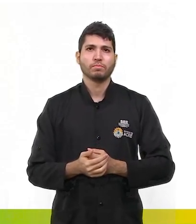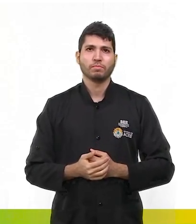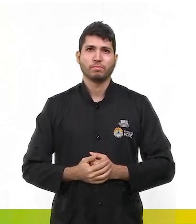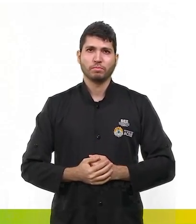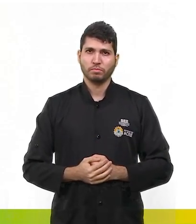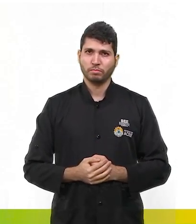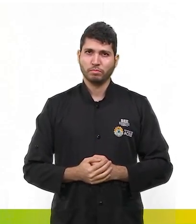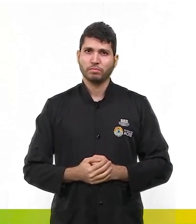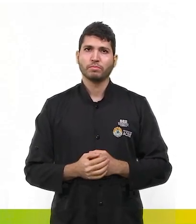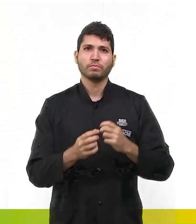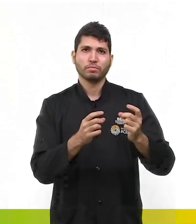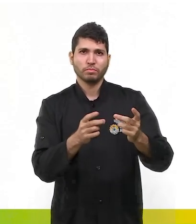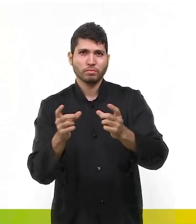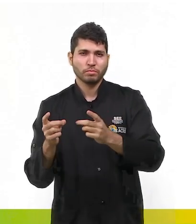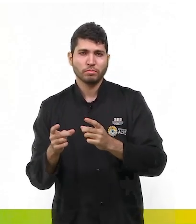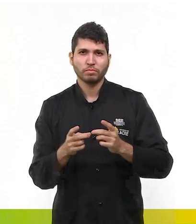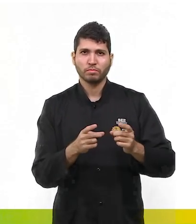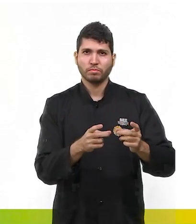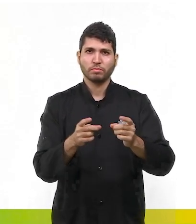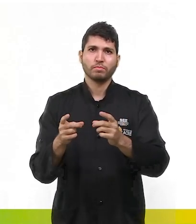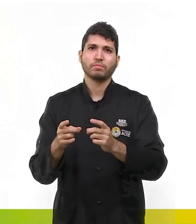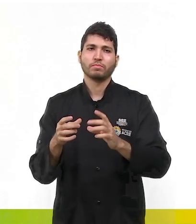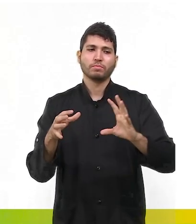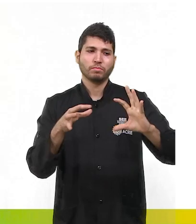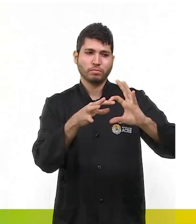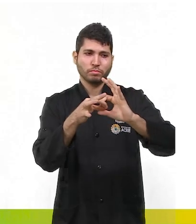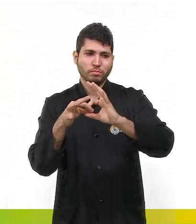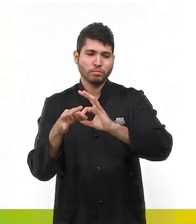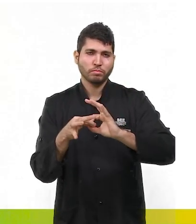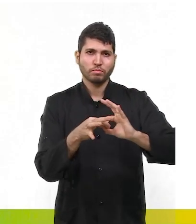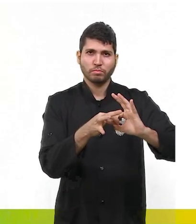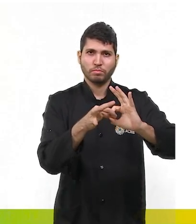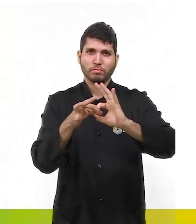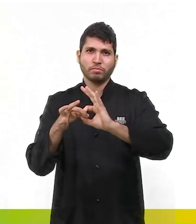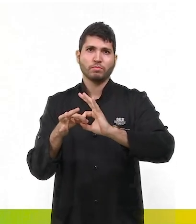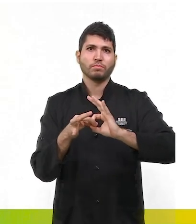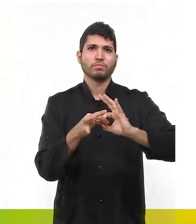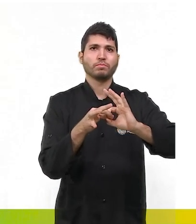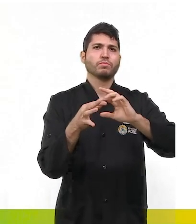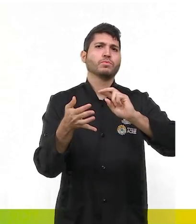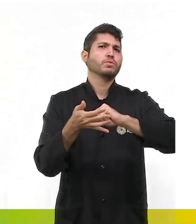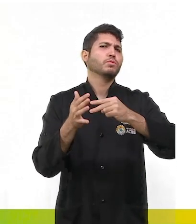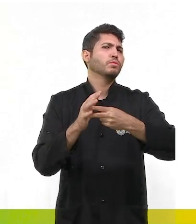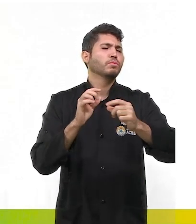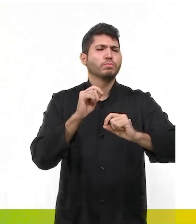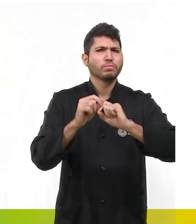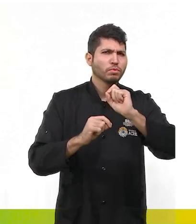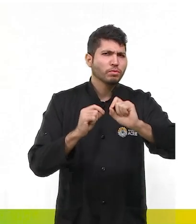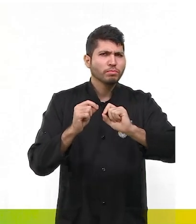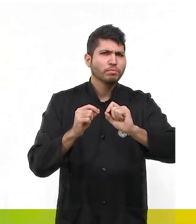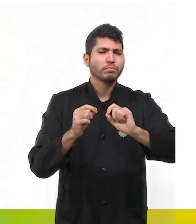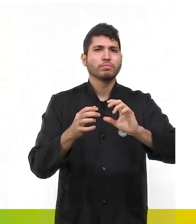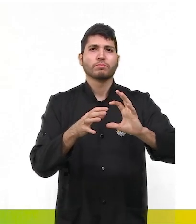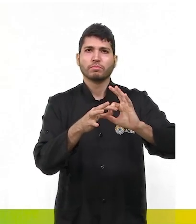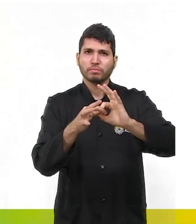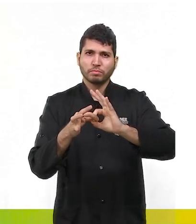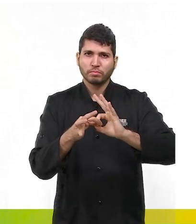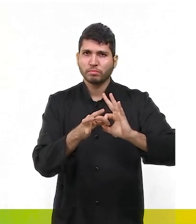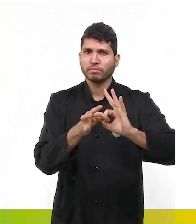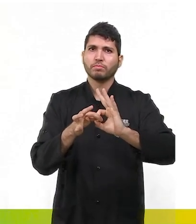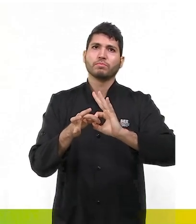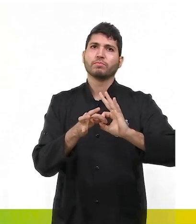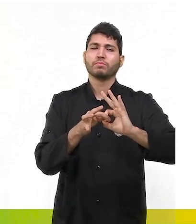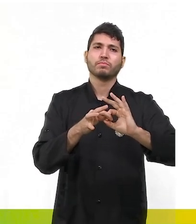Os mercados estão interligados. O que isso quer dizer? Eles estão interligados através